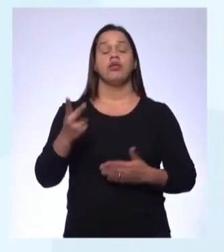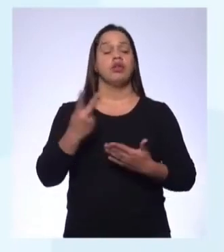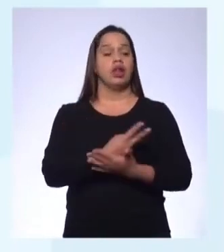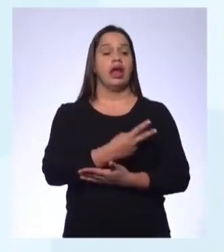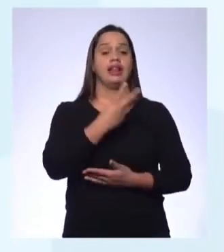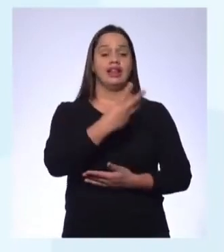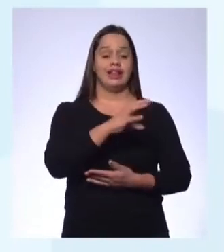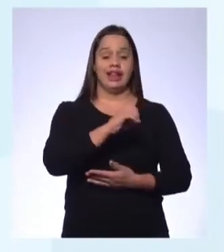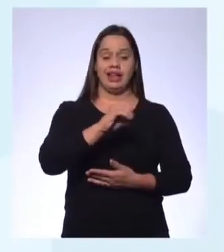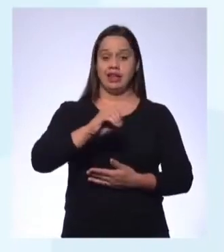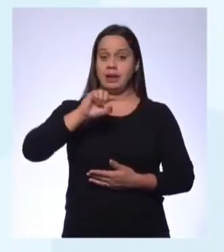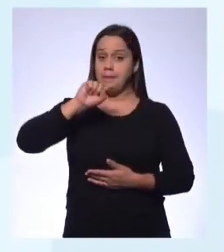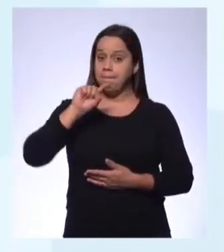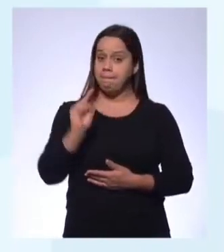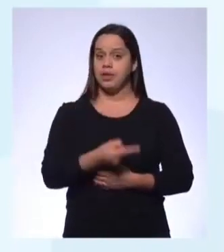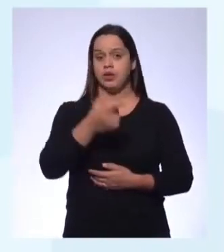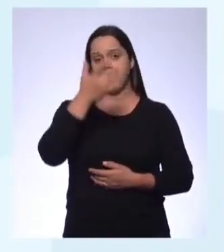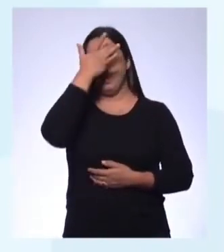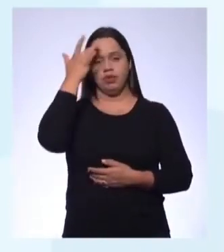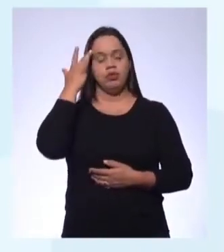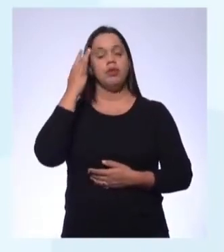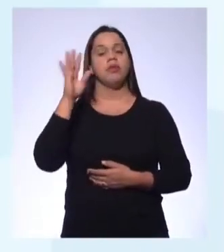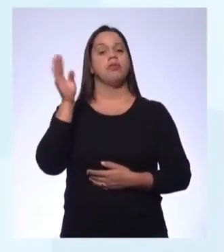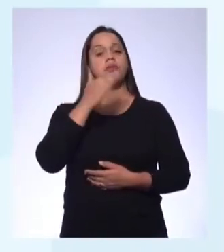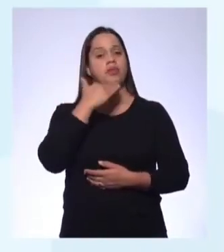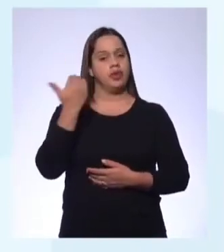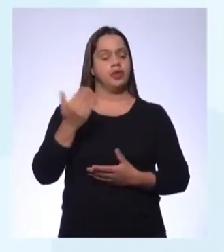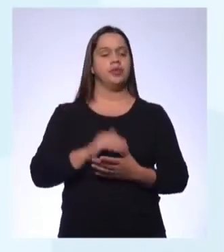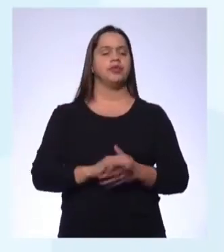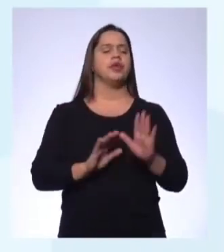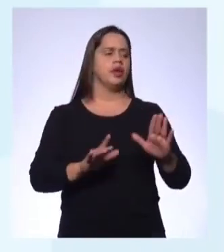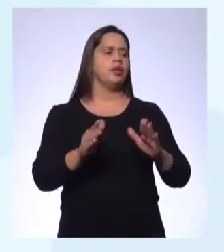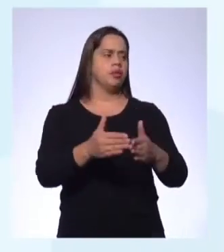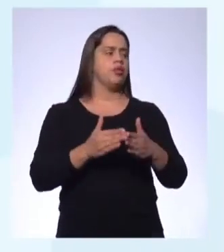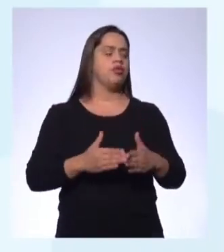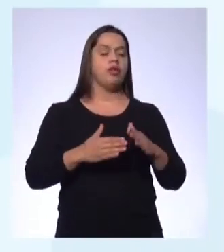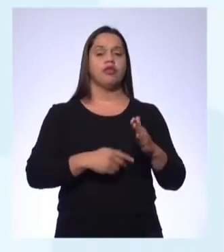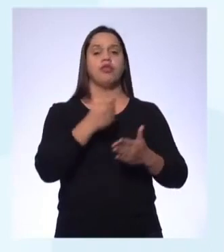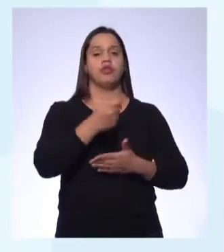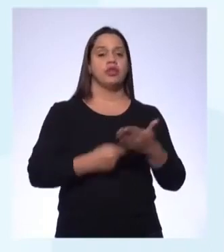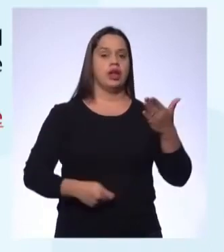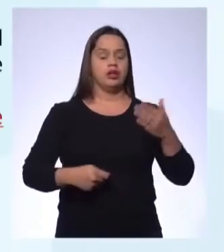3,000. Passa para mim de novo o texto, por favor, diretor.